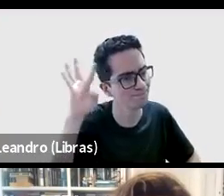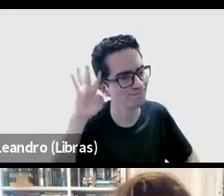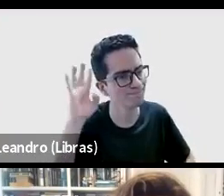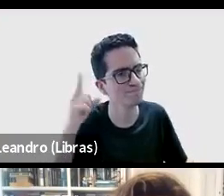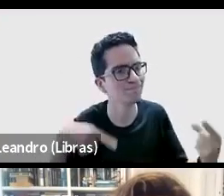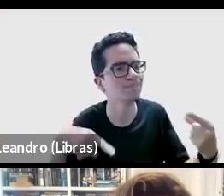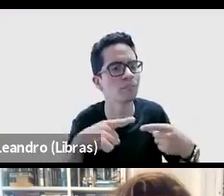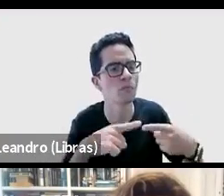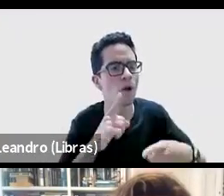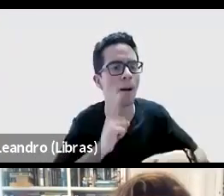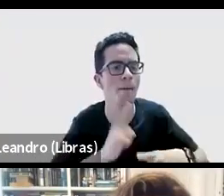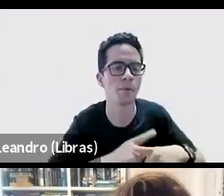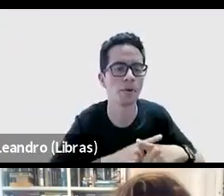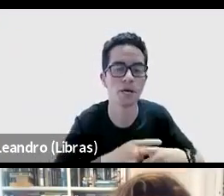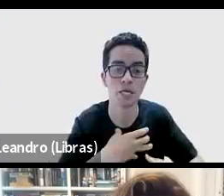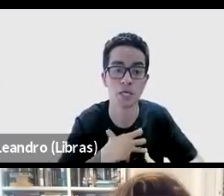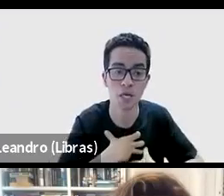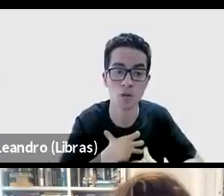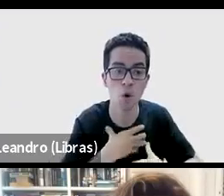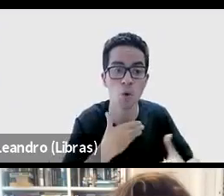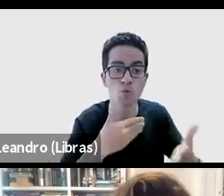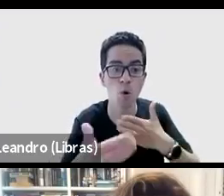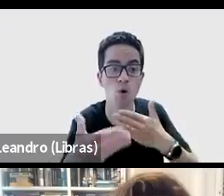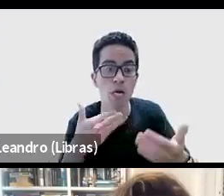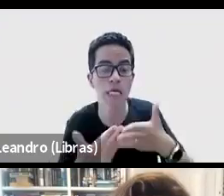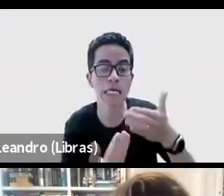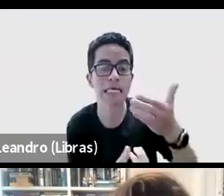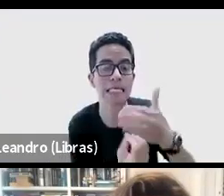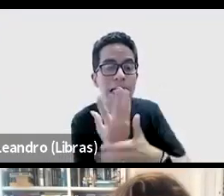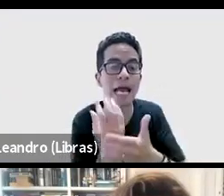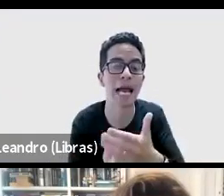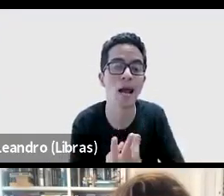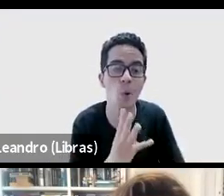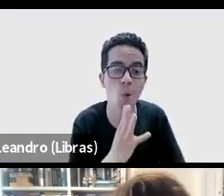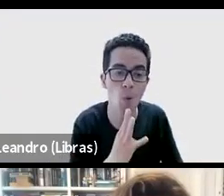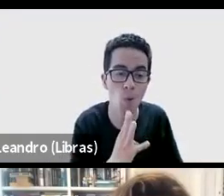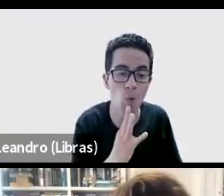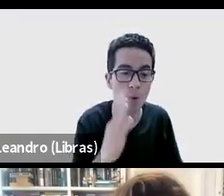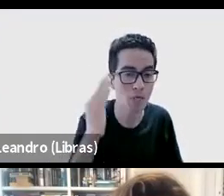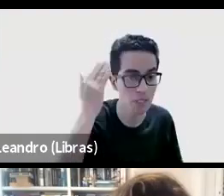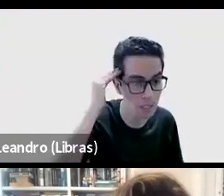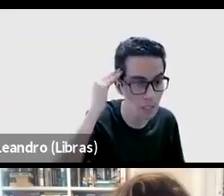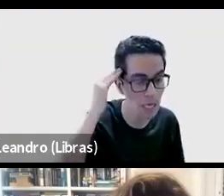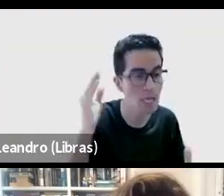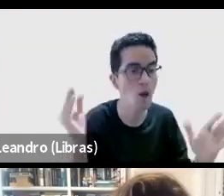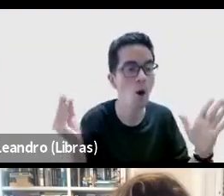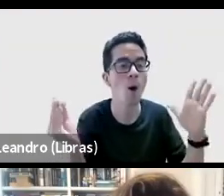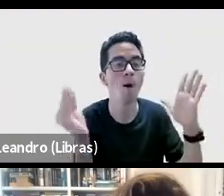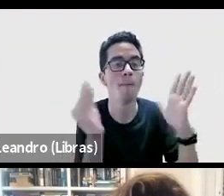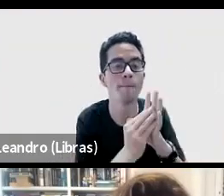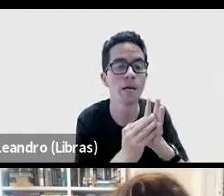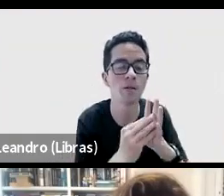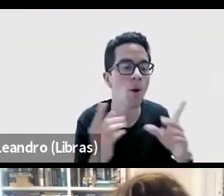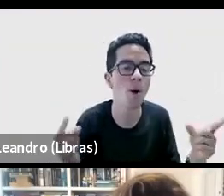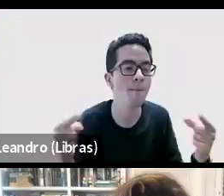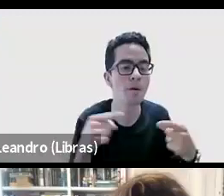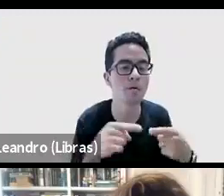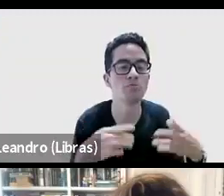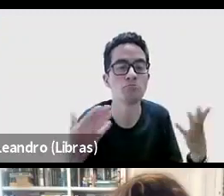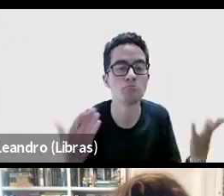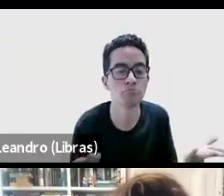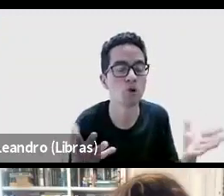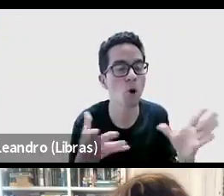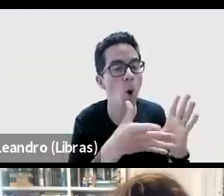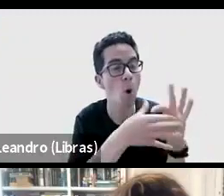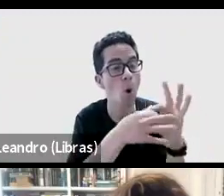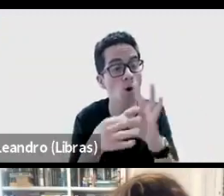Ou seja, de alguma forma, toda a produção de conhecimento é uma produção de conhecimento que é situada para um determinado fim, para um determinado